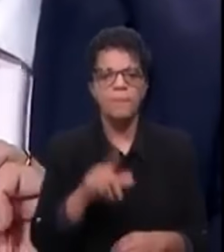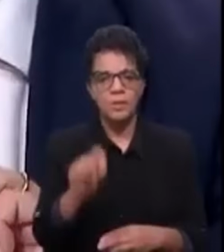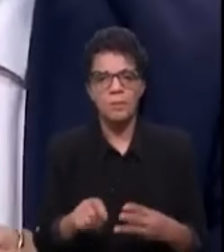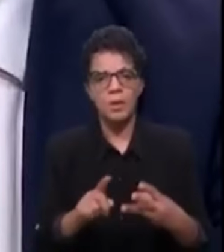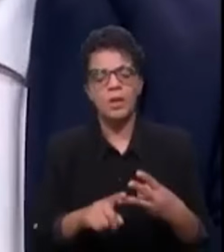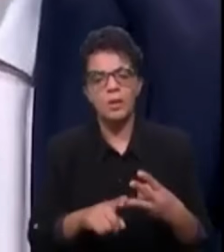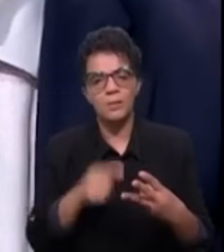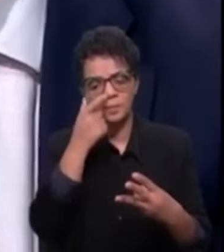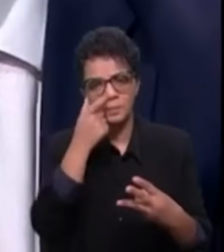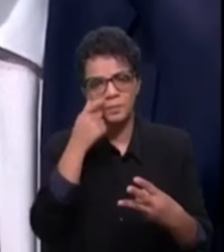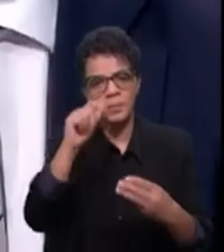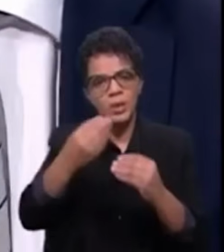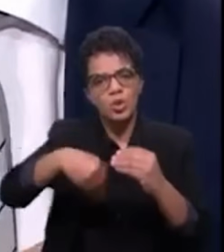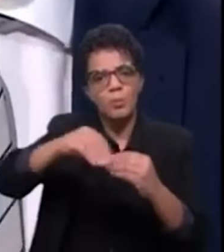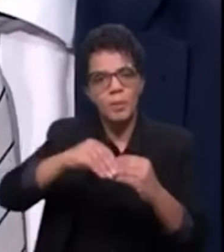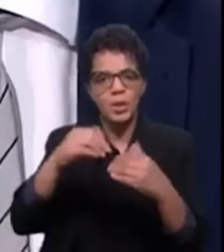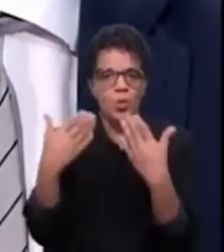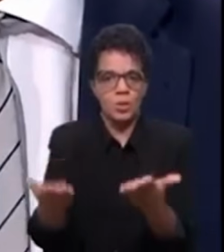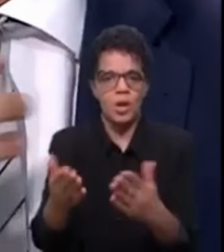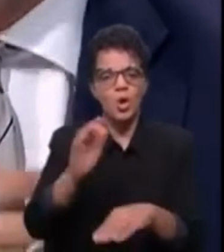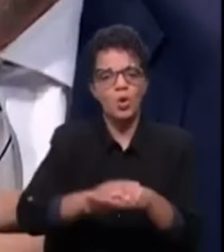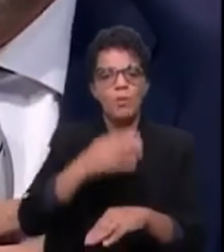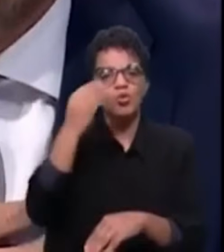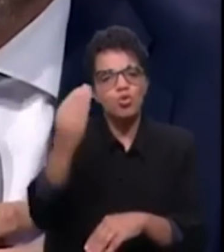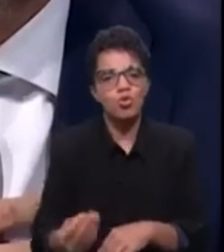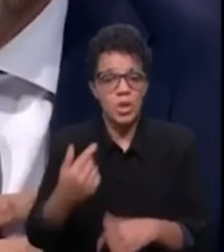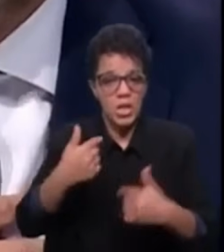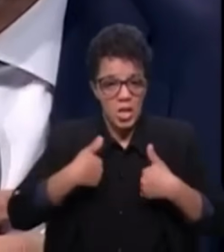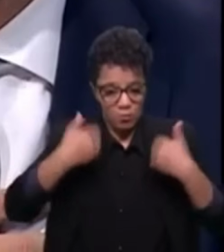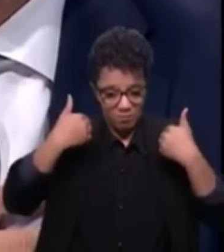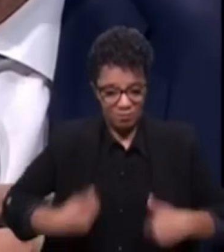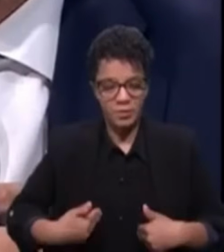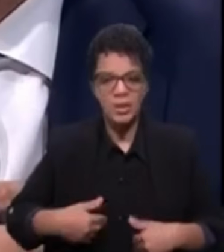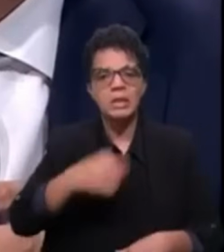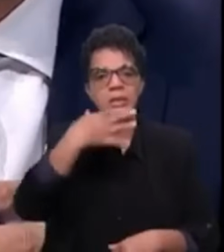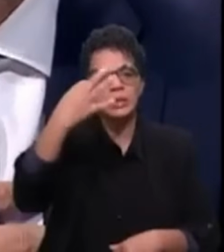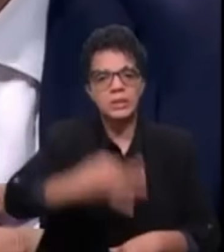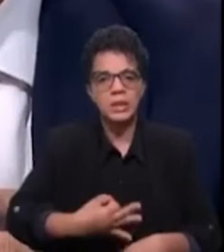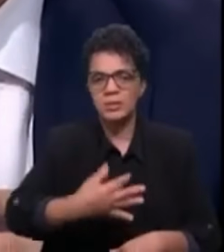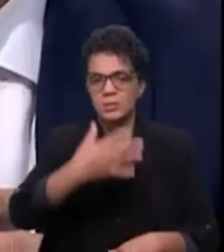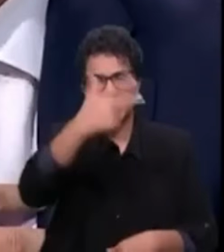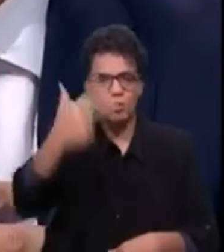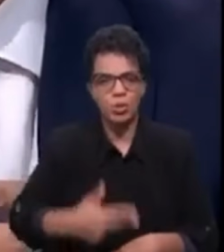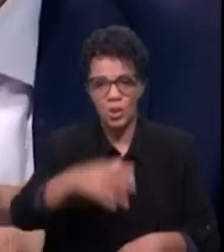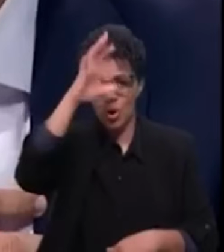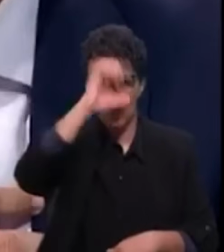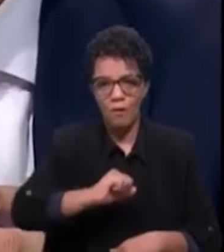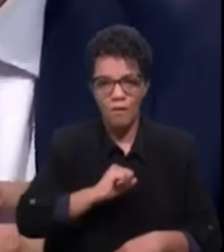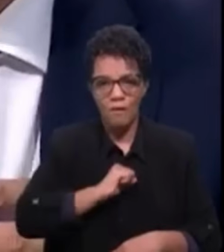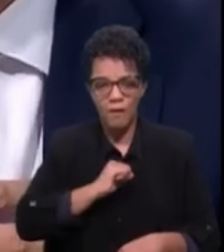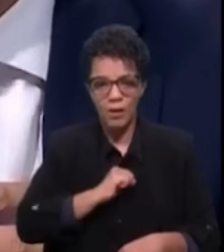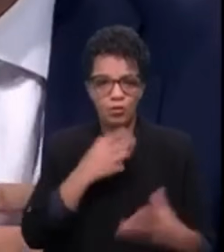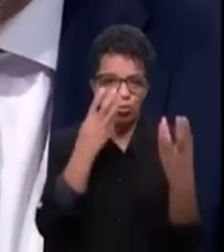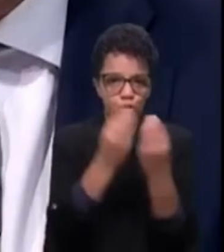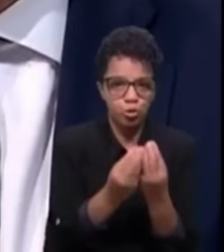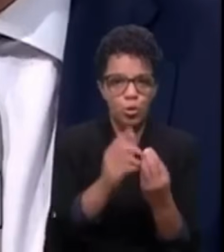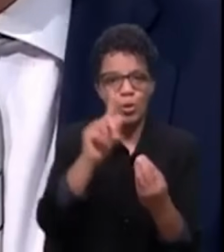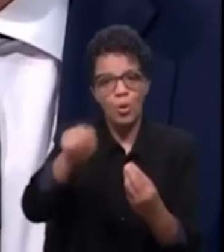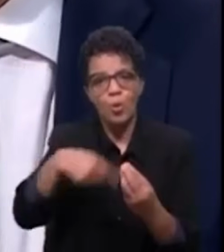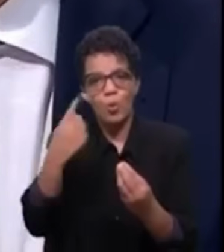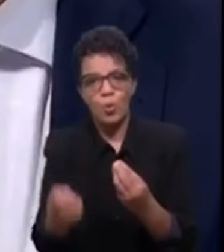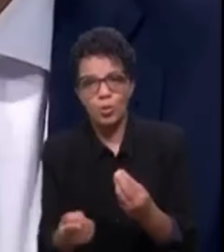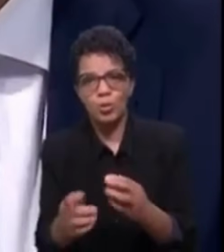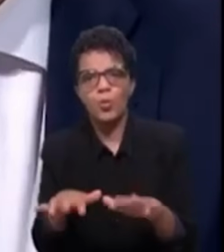dizer ainda o suo que é mais Doo eu da minha par po ter a certeza de uma coisa nenhum governo consigo ou com outro